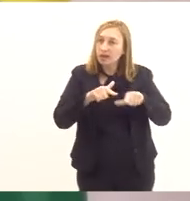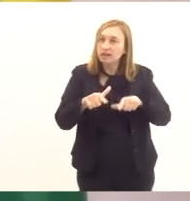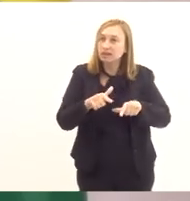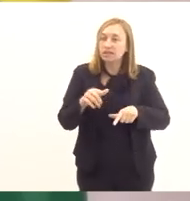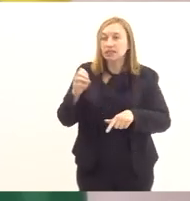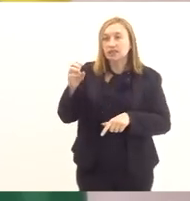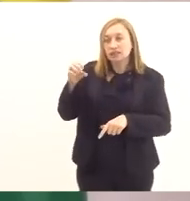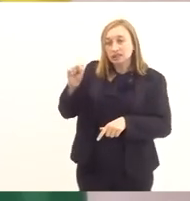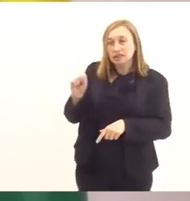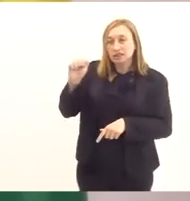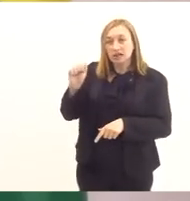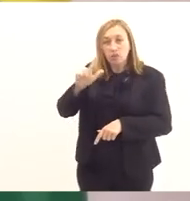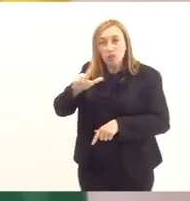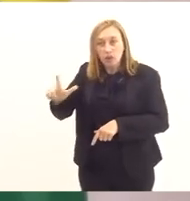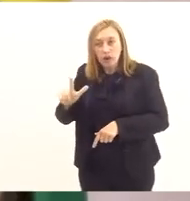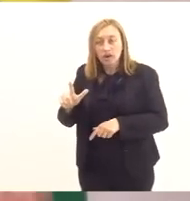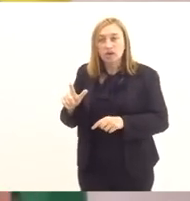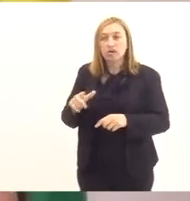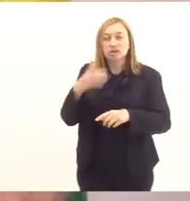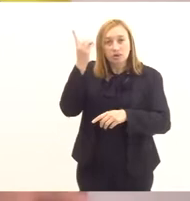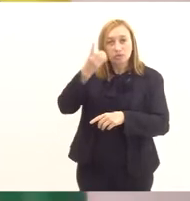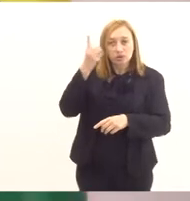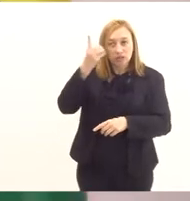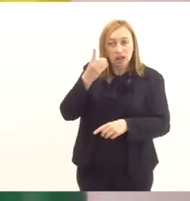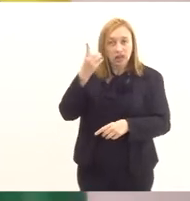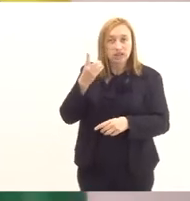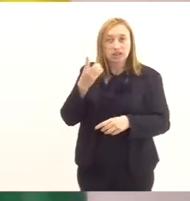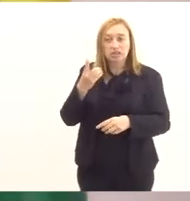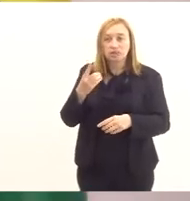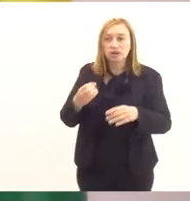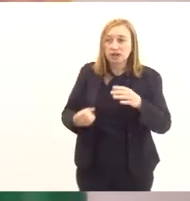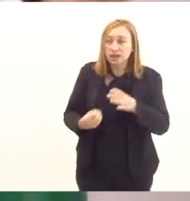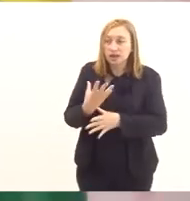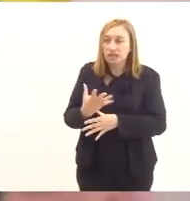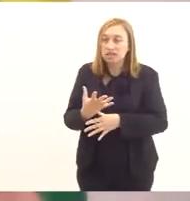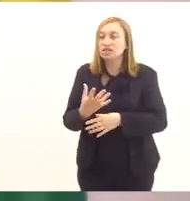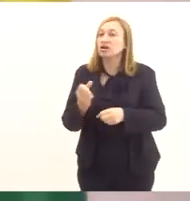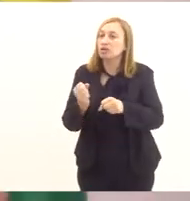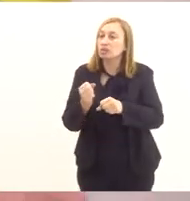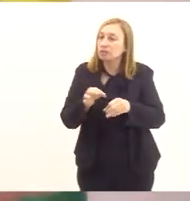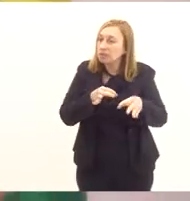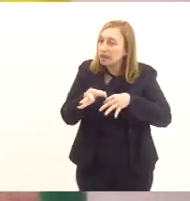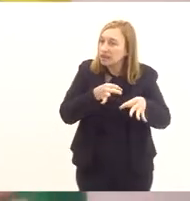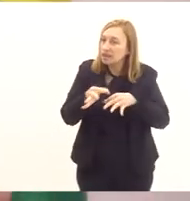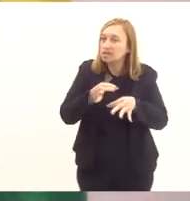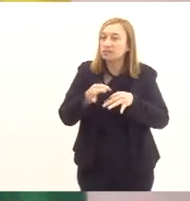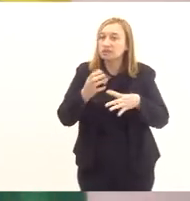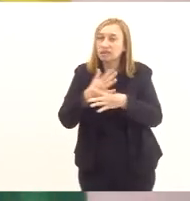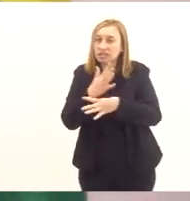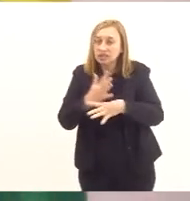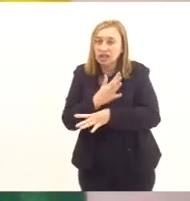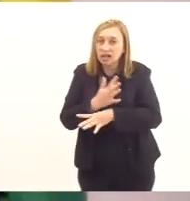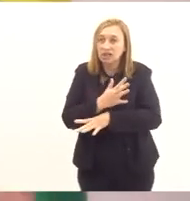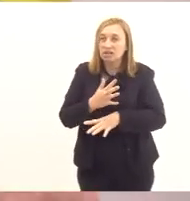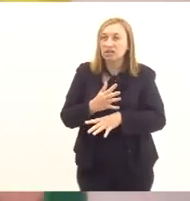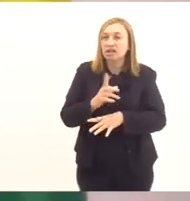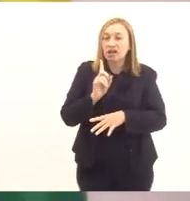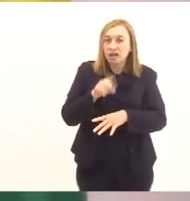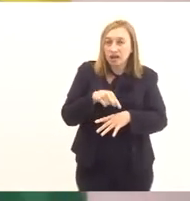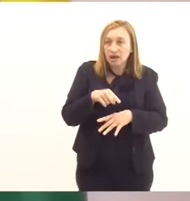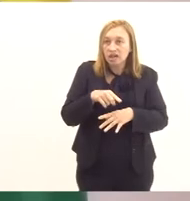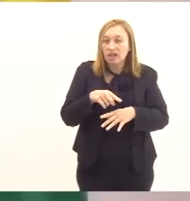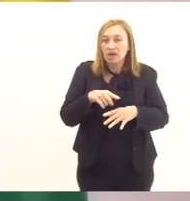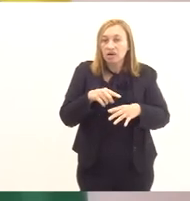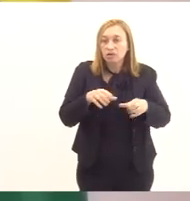que está atento com as questões da reconstrução física da cidade a questão dura extravasou então é uma composição heterogênea